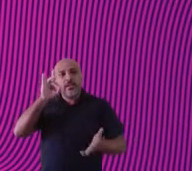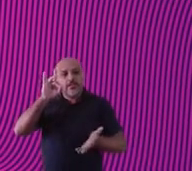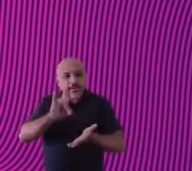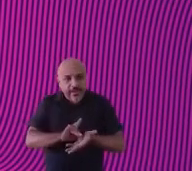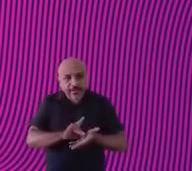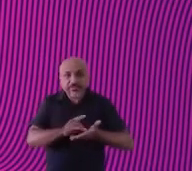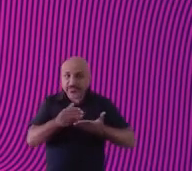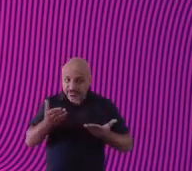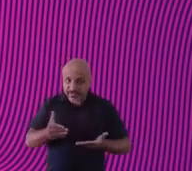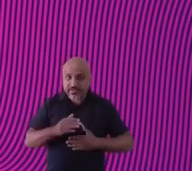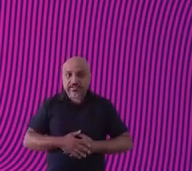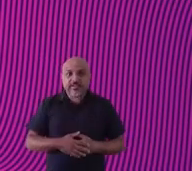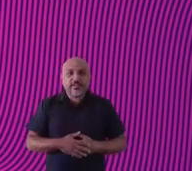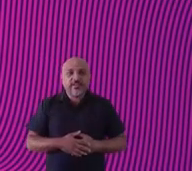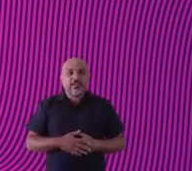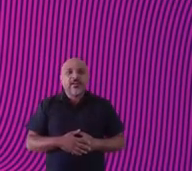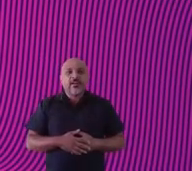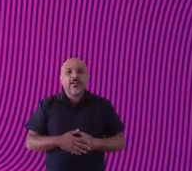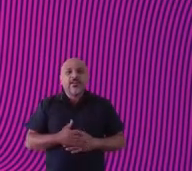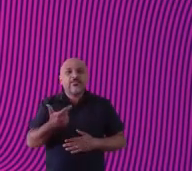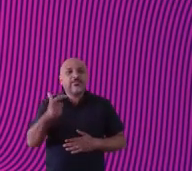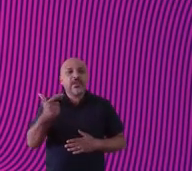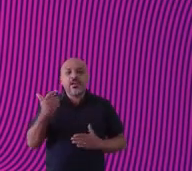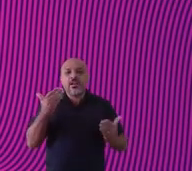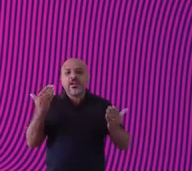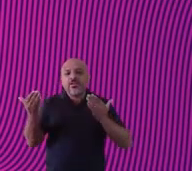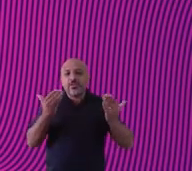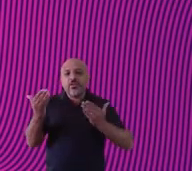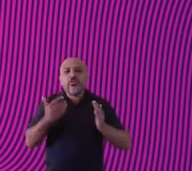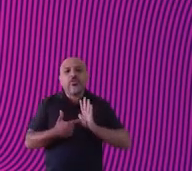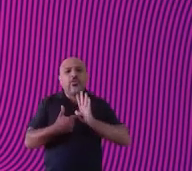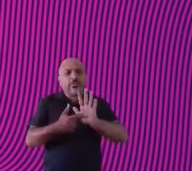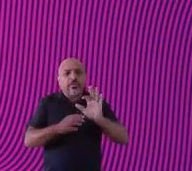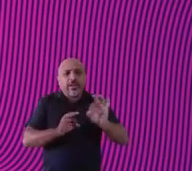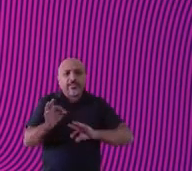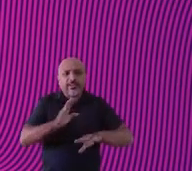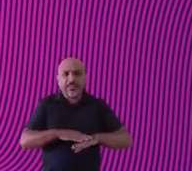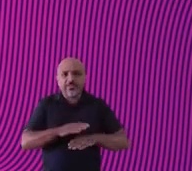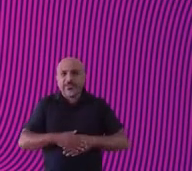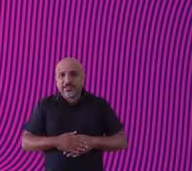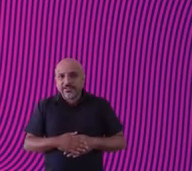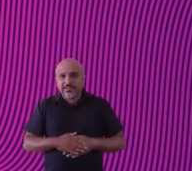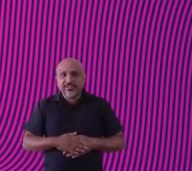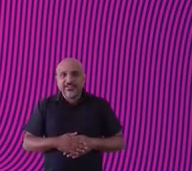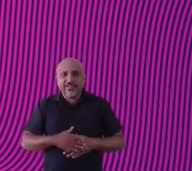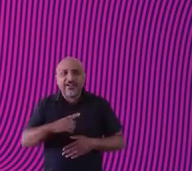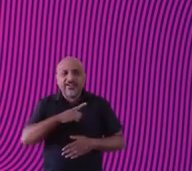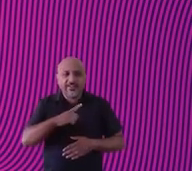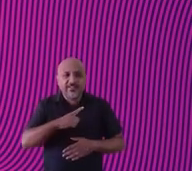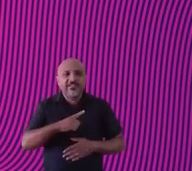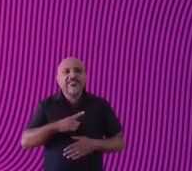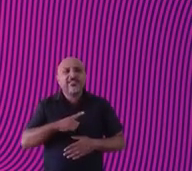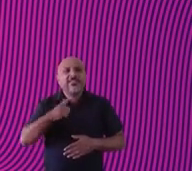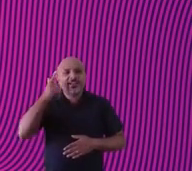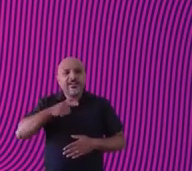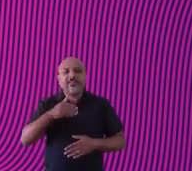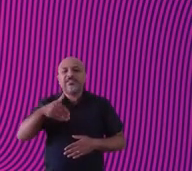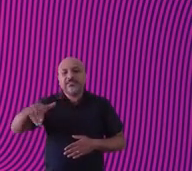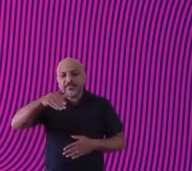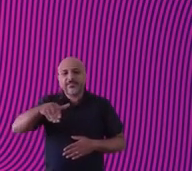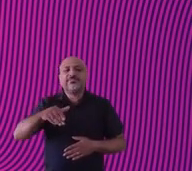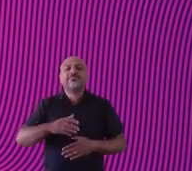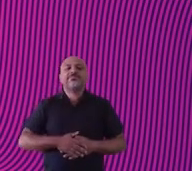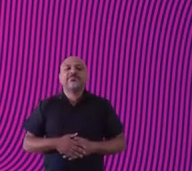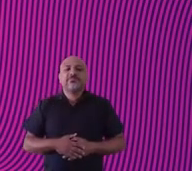a compra não há como eu mostrei como comparar o dará gtd com br de